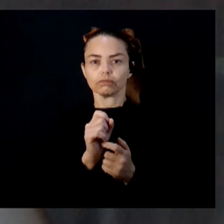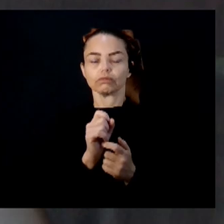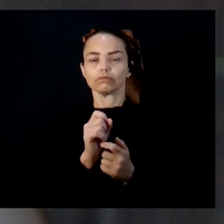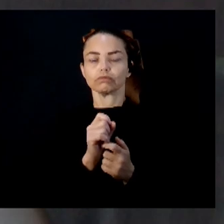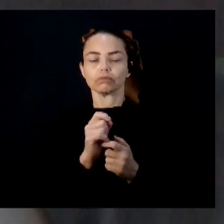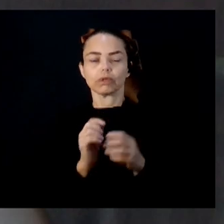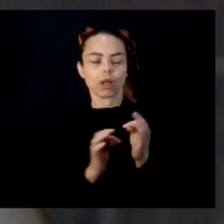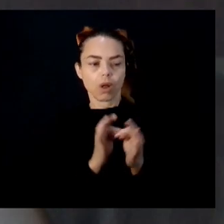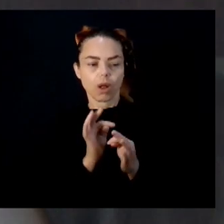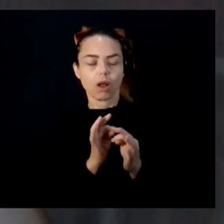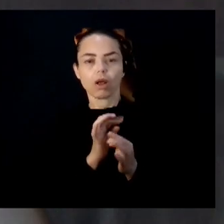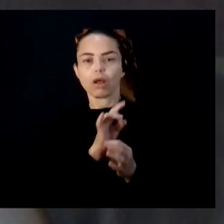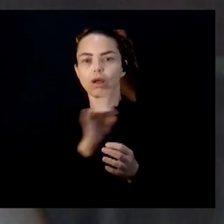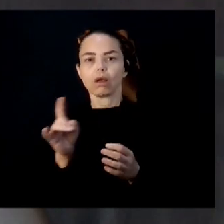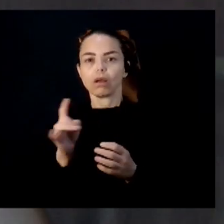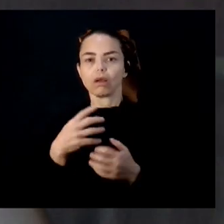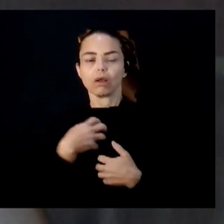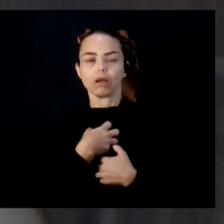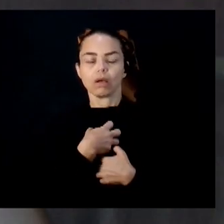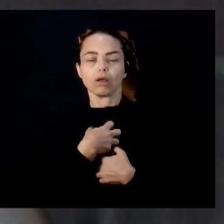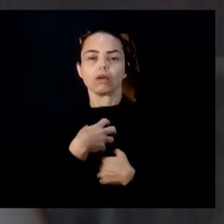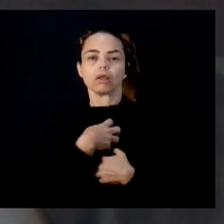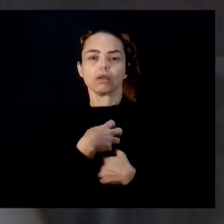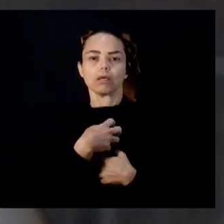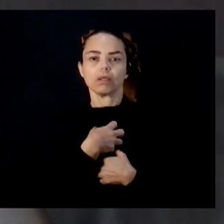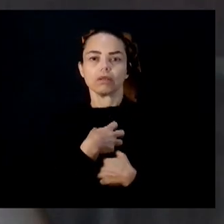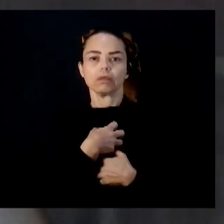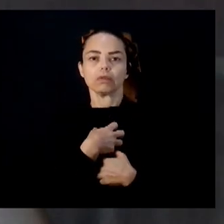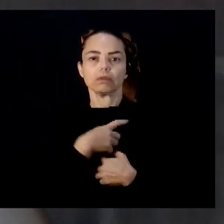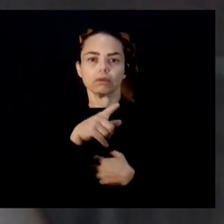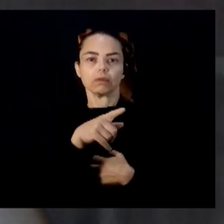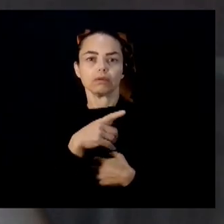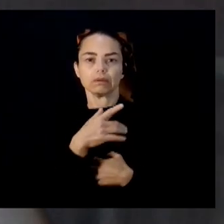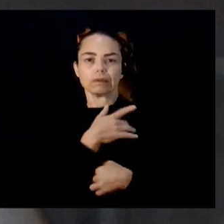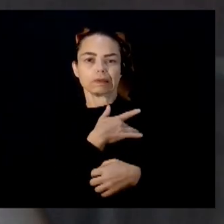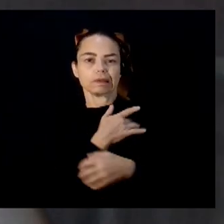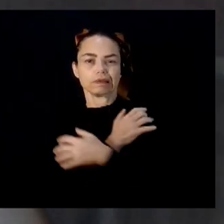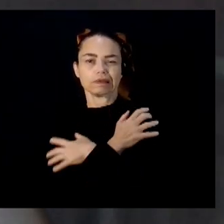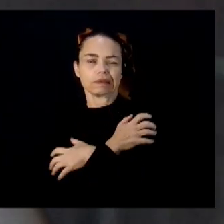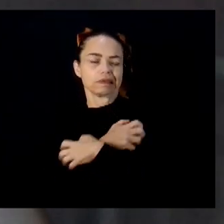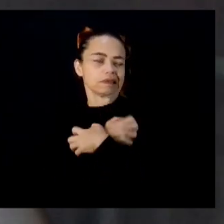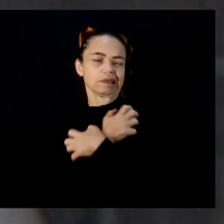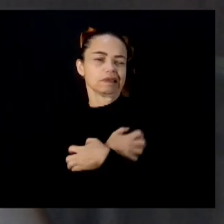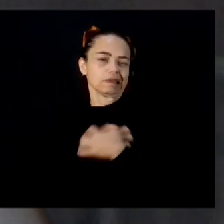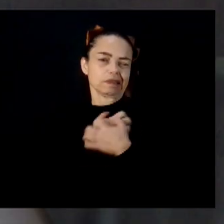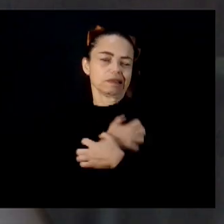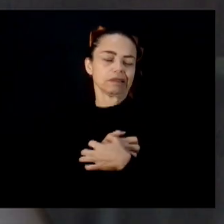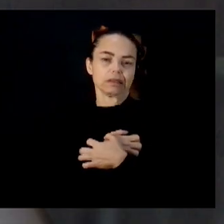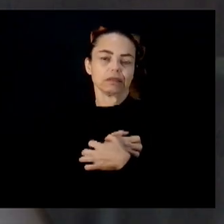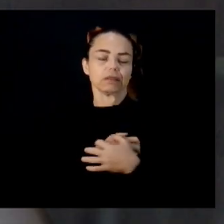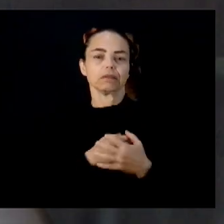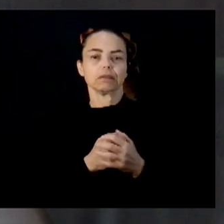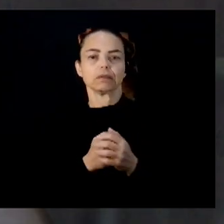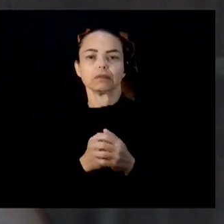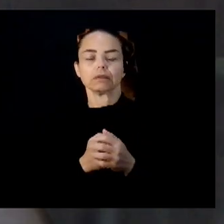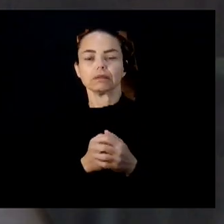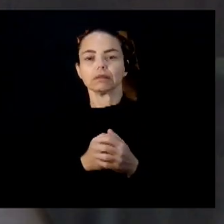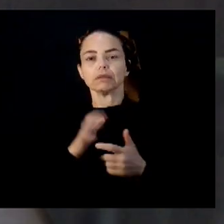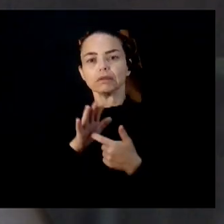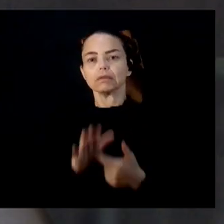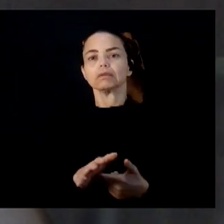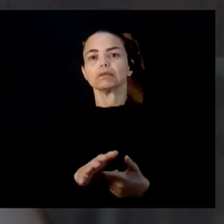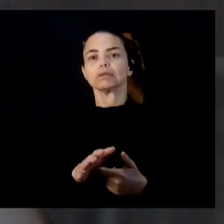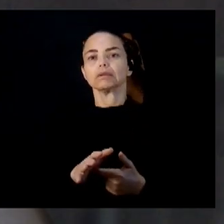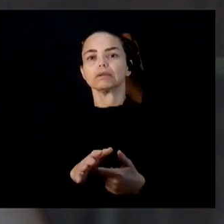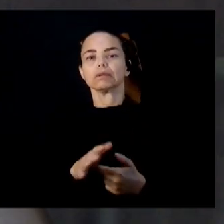cada um se move, porque pode ser que o toque seja incômodo, um tipo de toque, ou demonstre mais pro afeto,